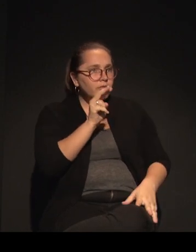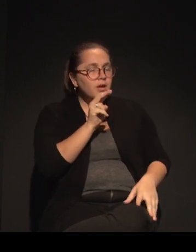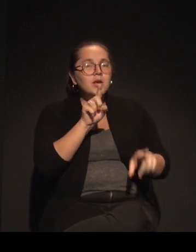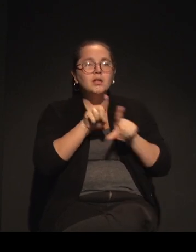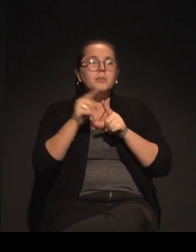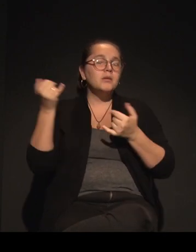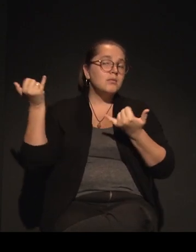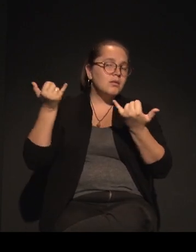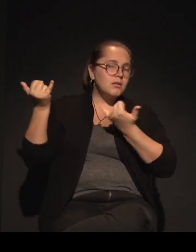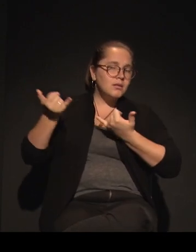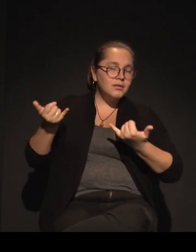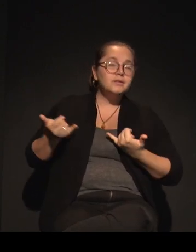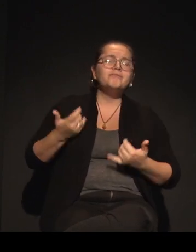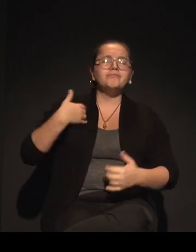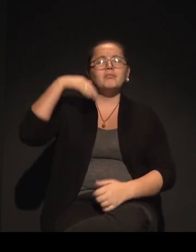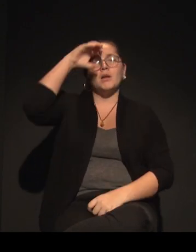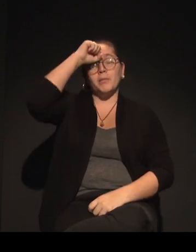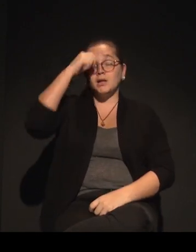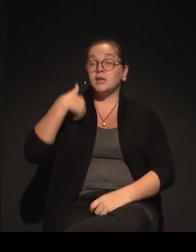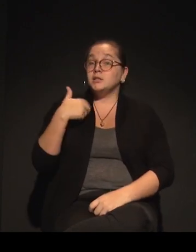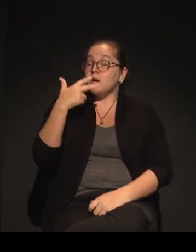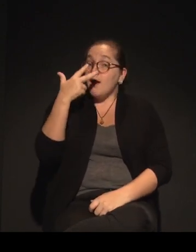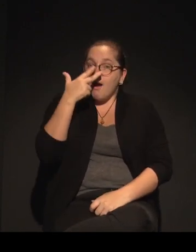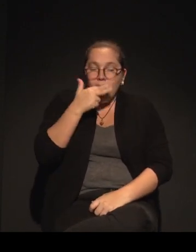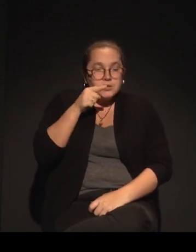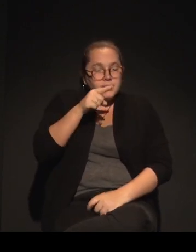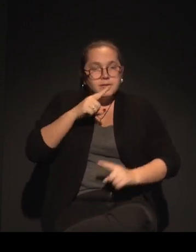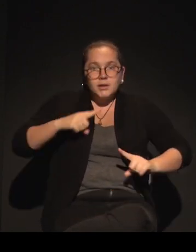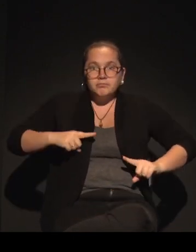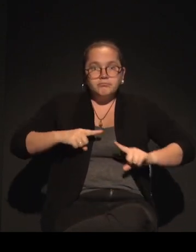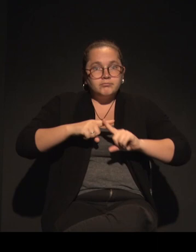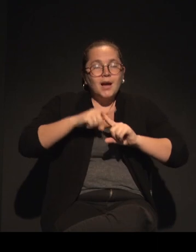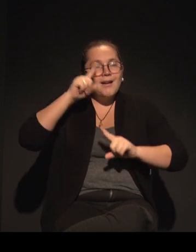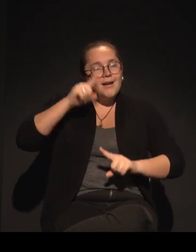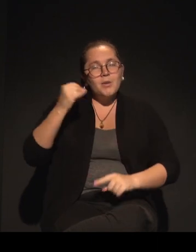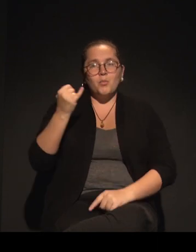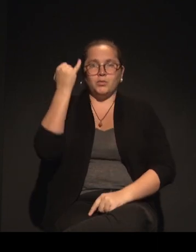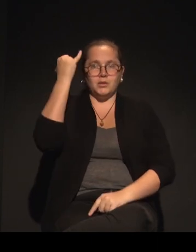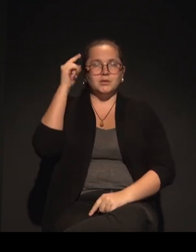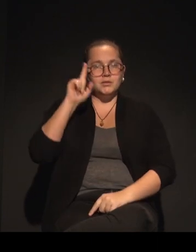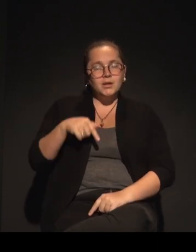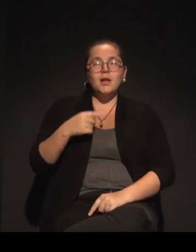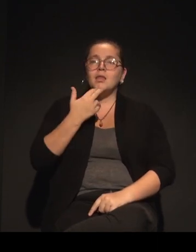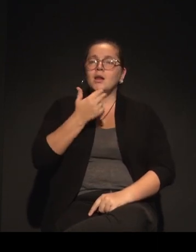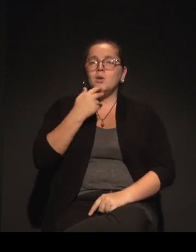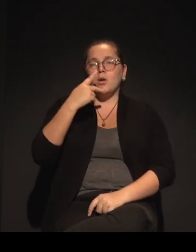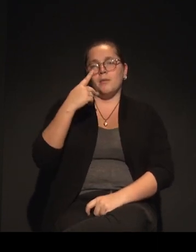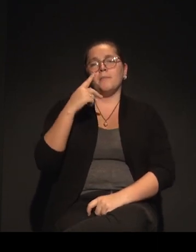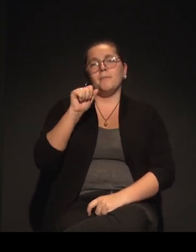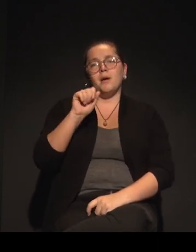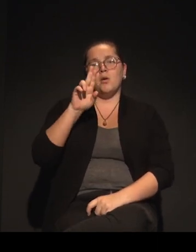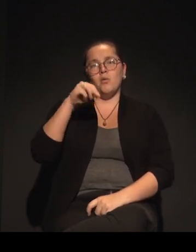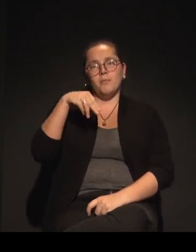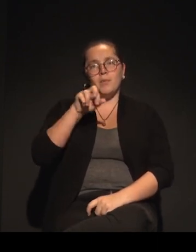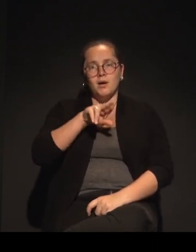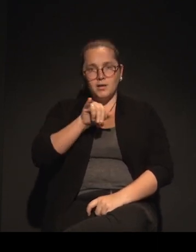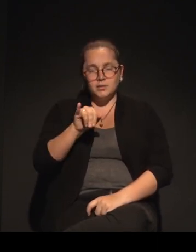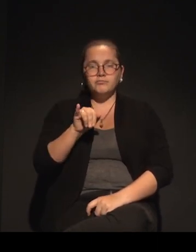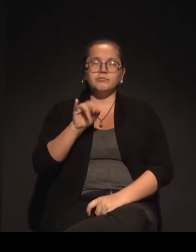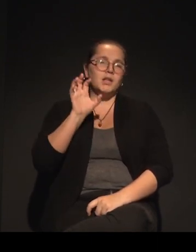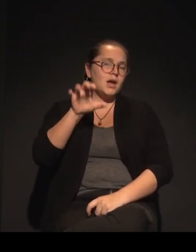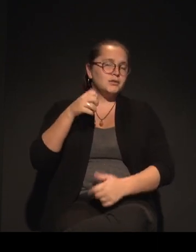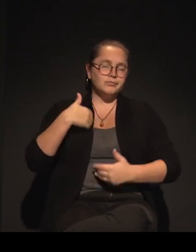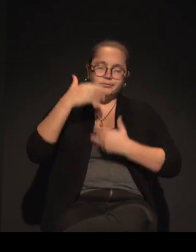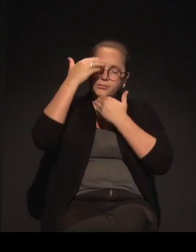muito importante é esse campeonato é da língua palmari é esse gente muito obrigado mesmo estou